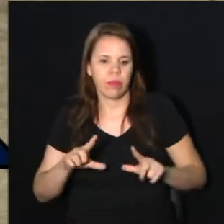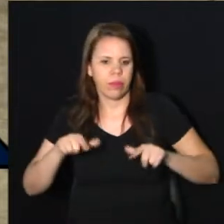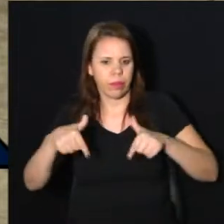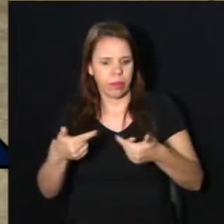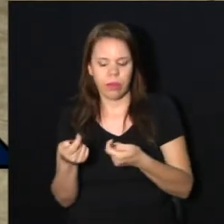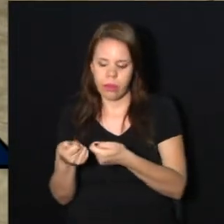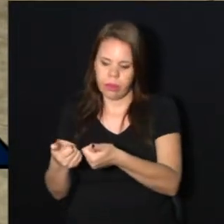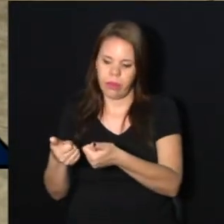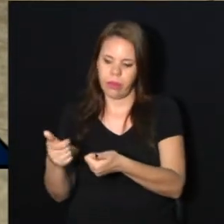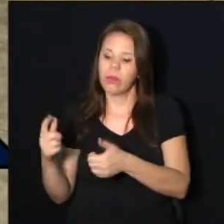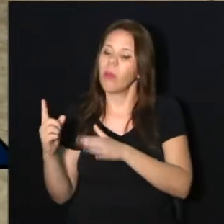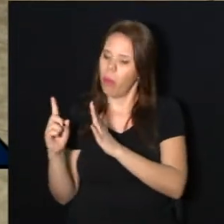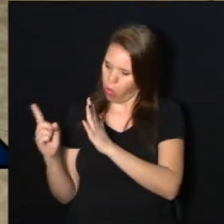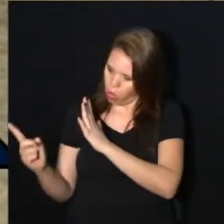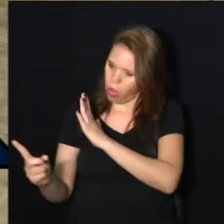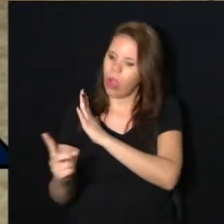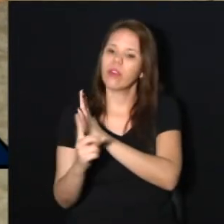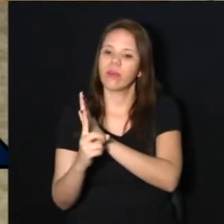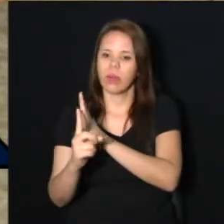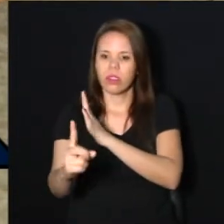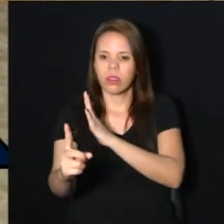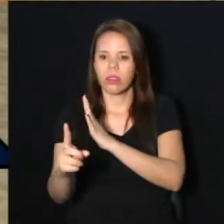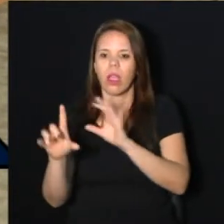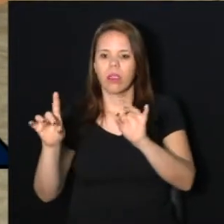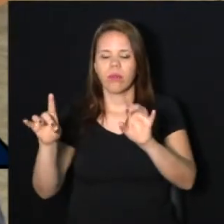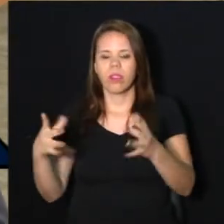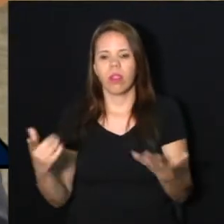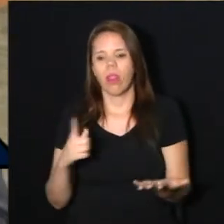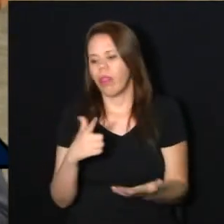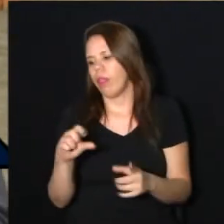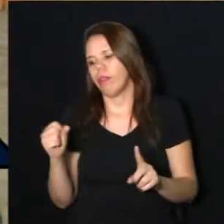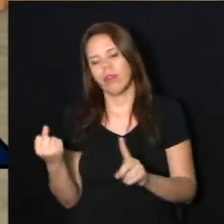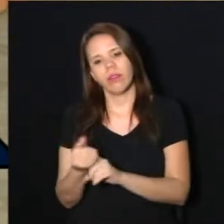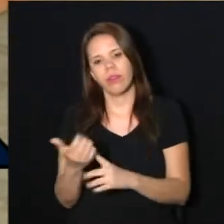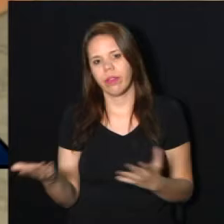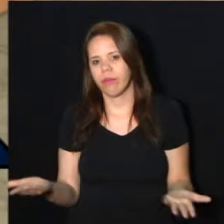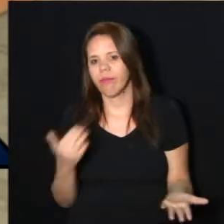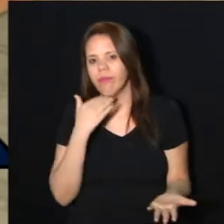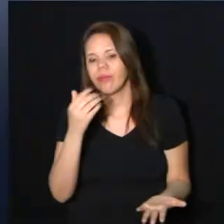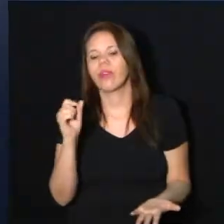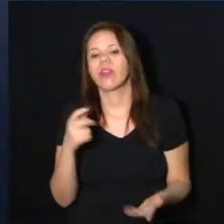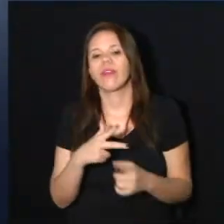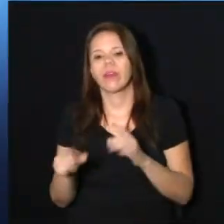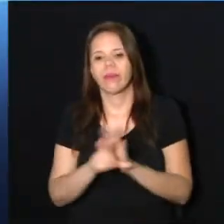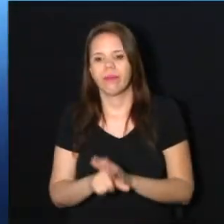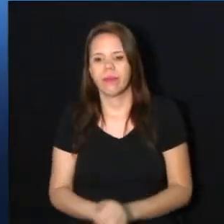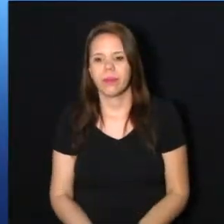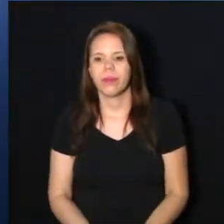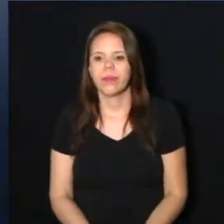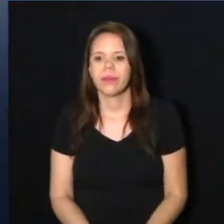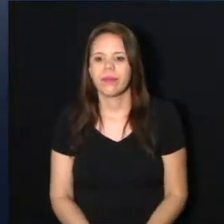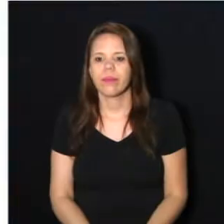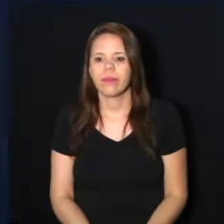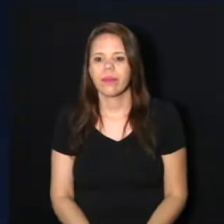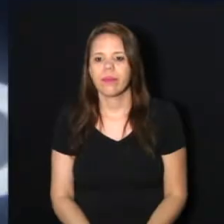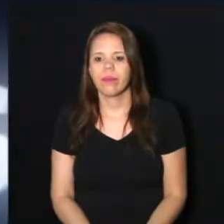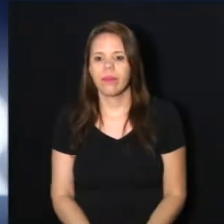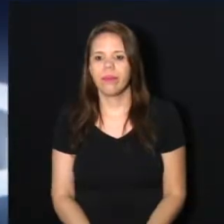falar, olha, isso passa na minha frente. Quando a gente não tem isso na sociedade, quem vem imperar é a lei.